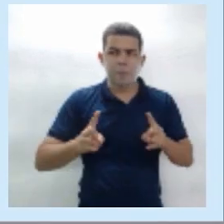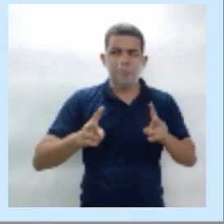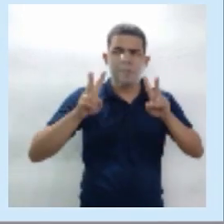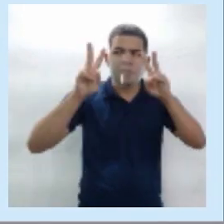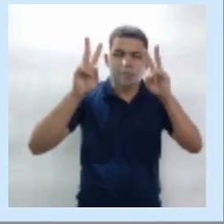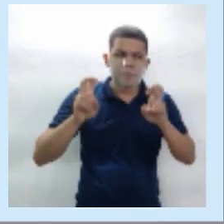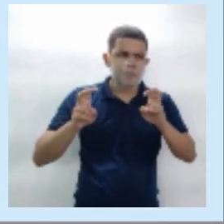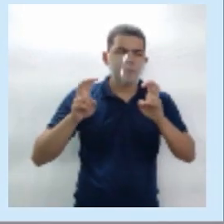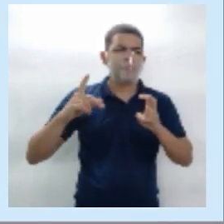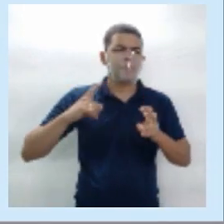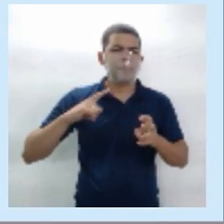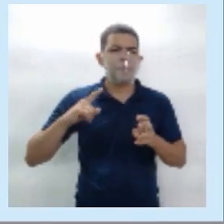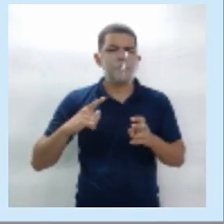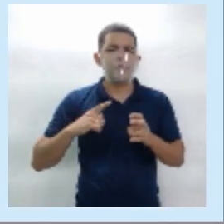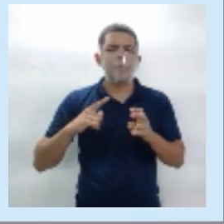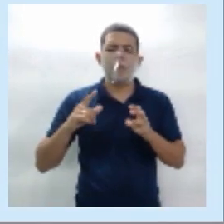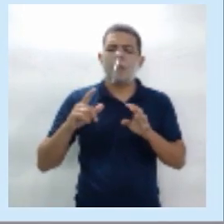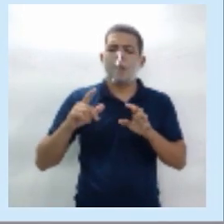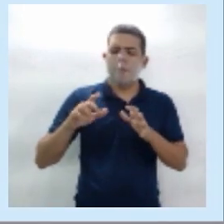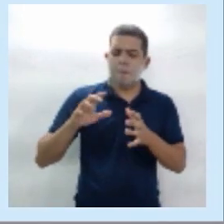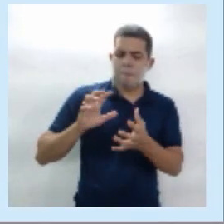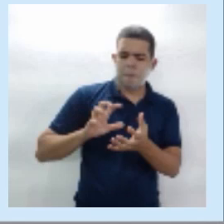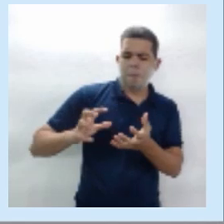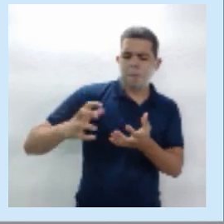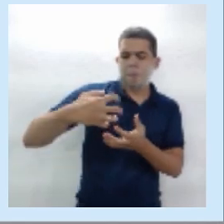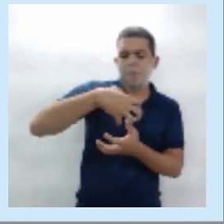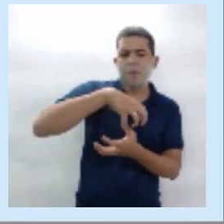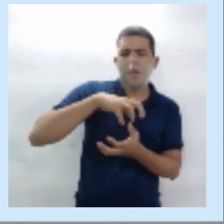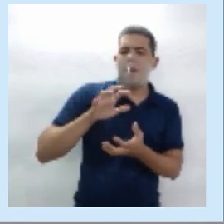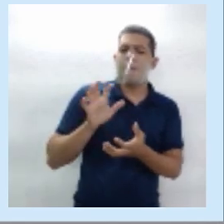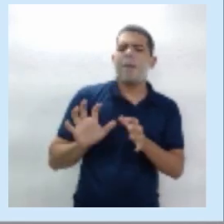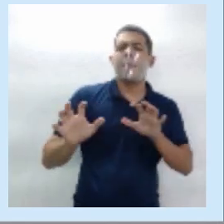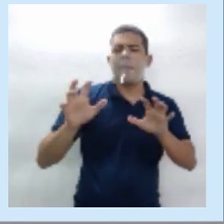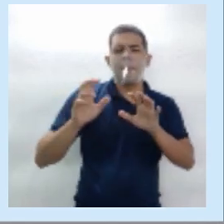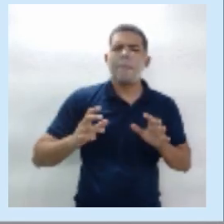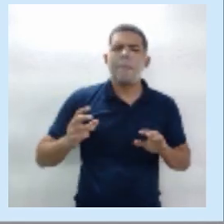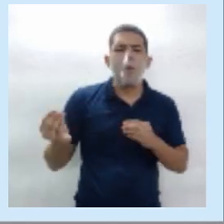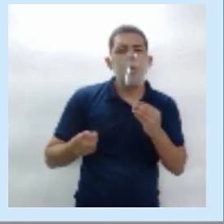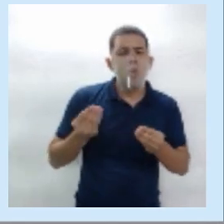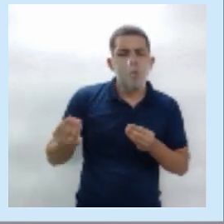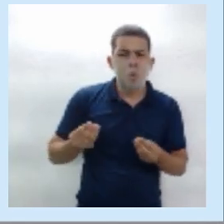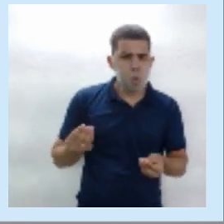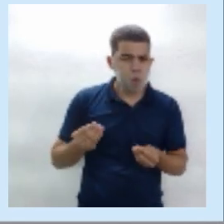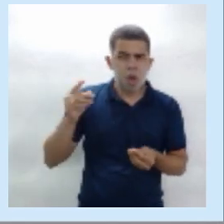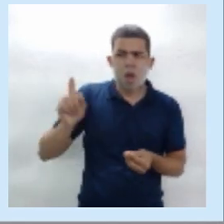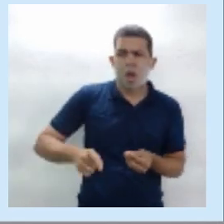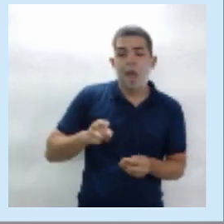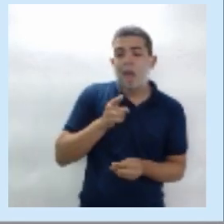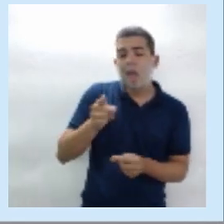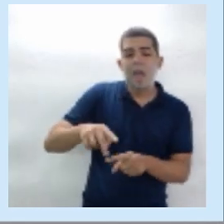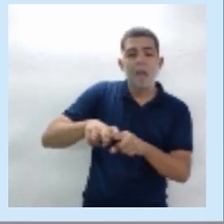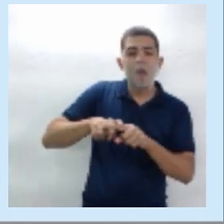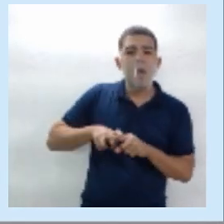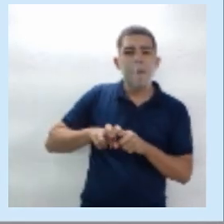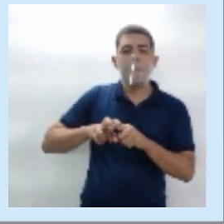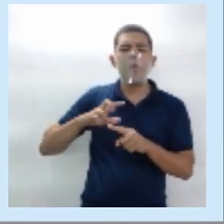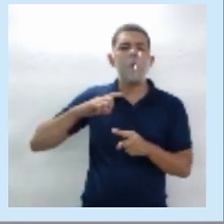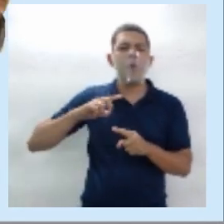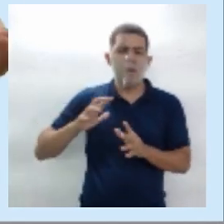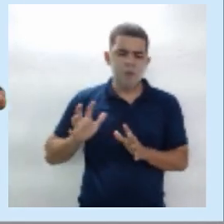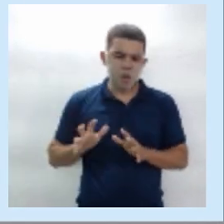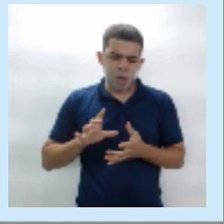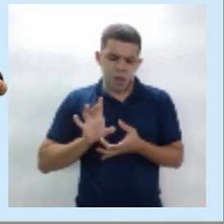das placas tectônicas, são justamente elas que vão, ora, afastar